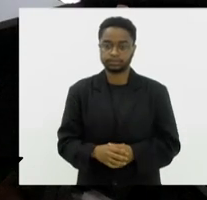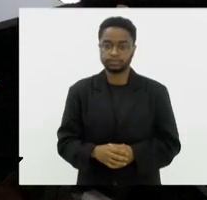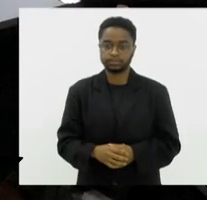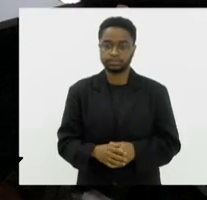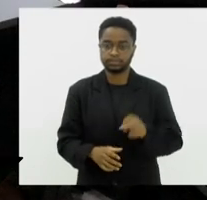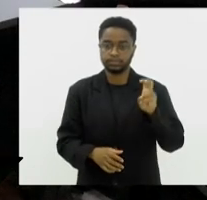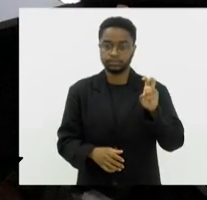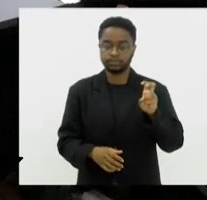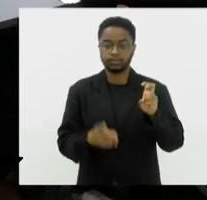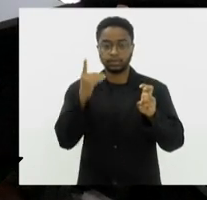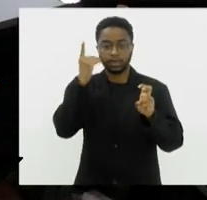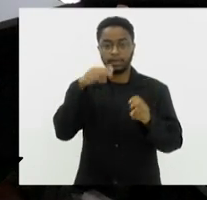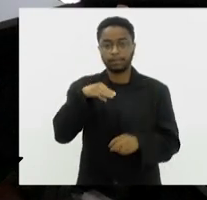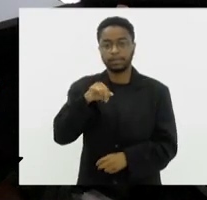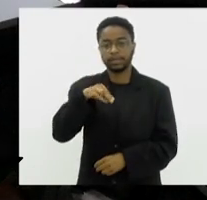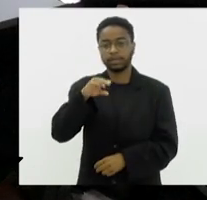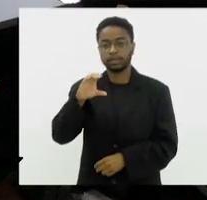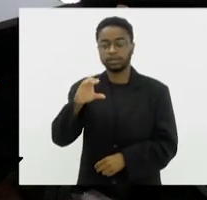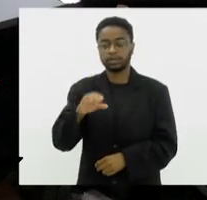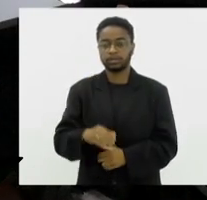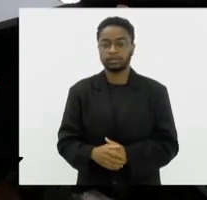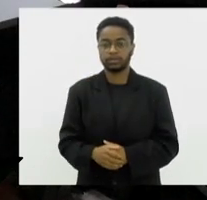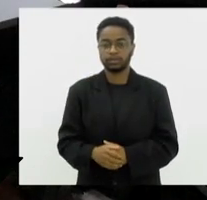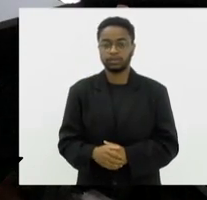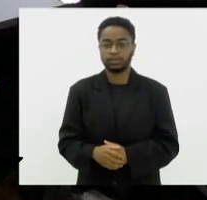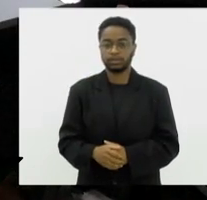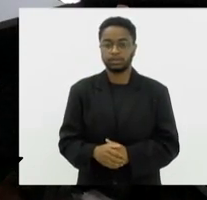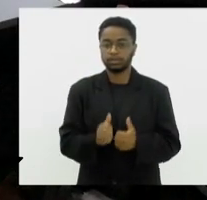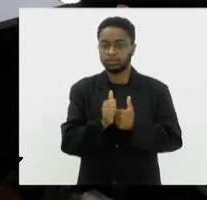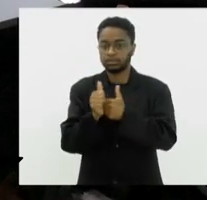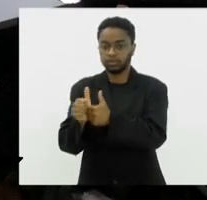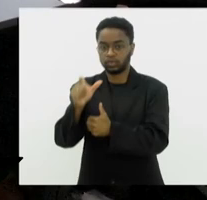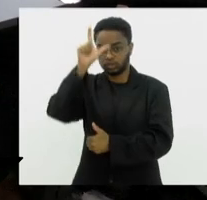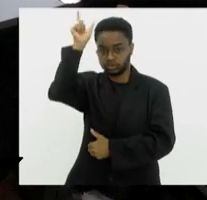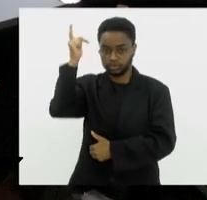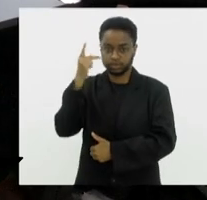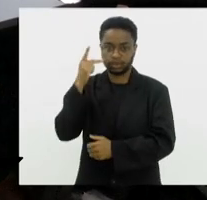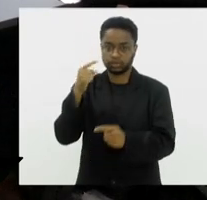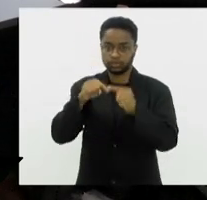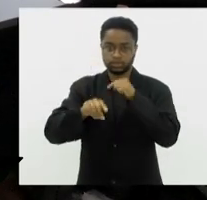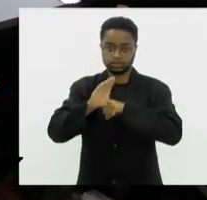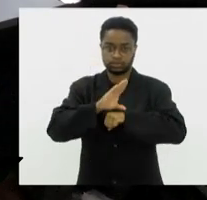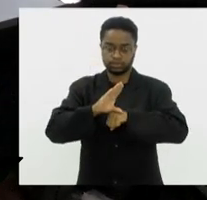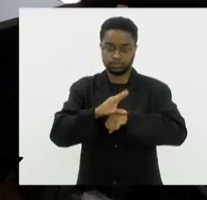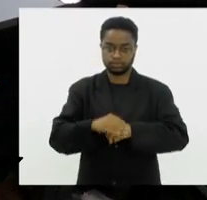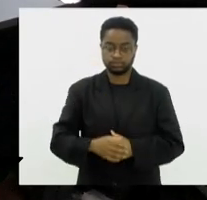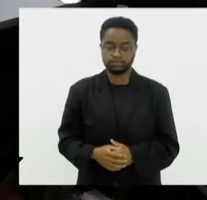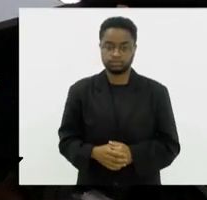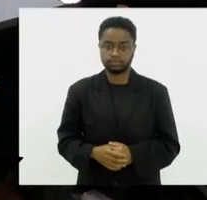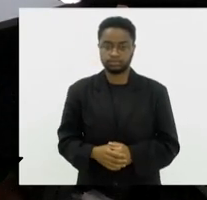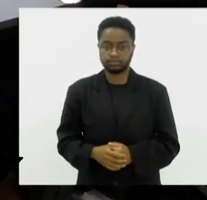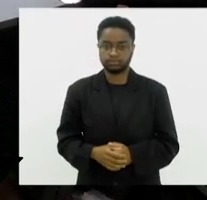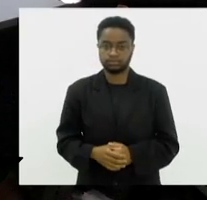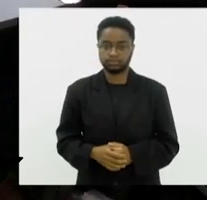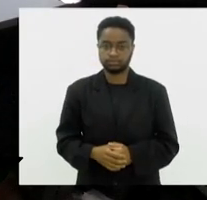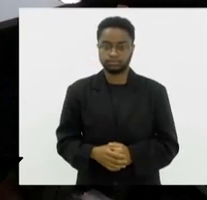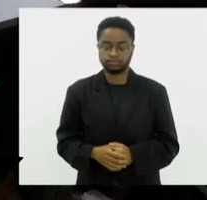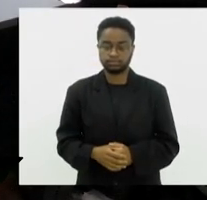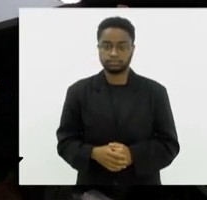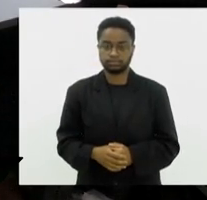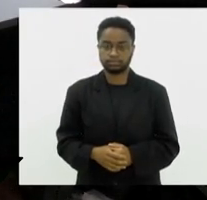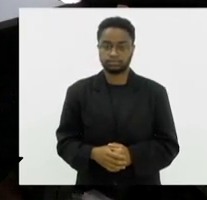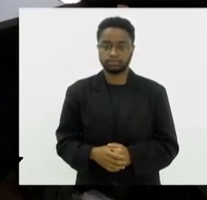5. Agora, deputado Mink. Como vota o deputado Mink? Voto com o deputado Luiz Paulo pela inconstitucionalidade.